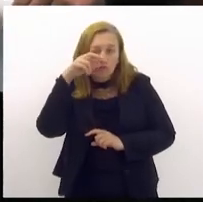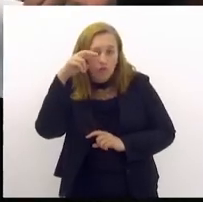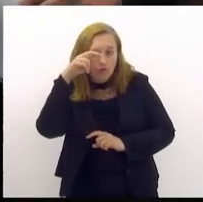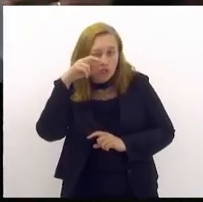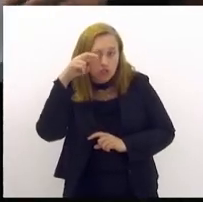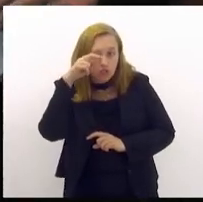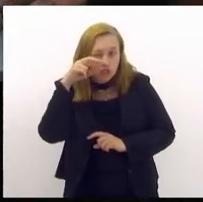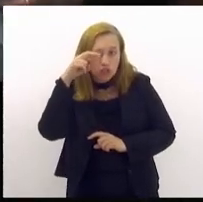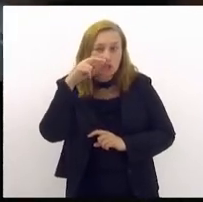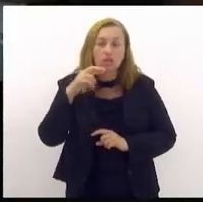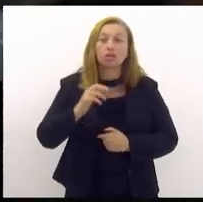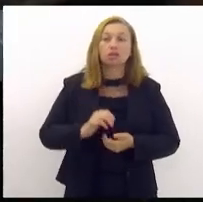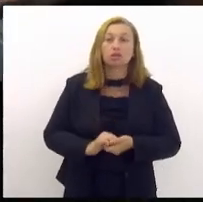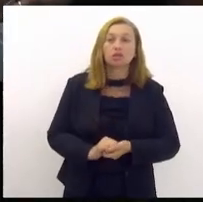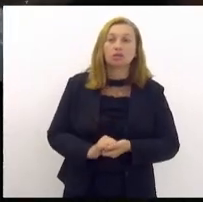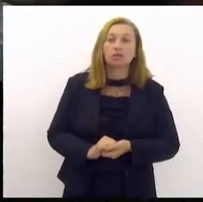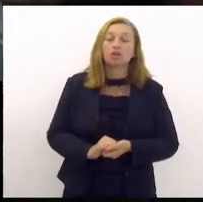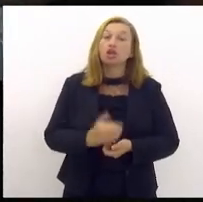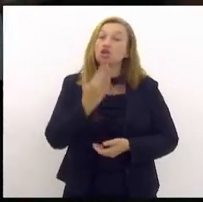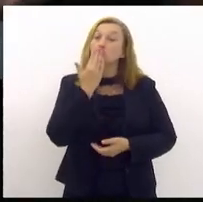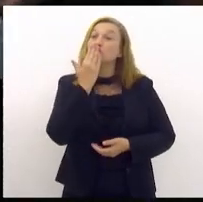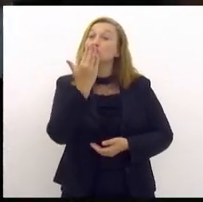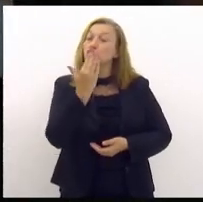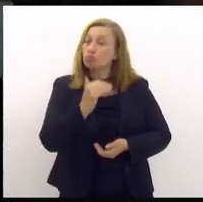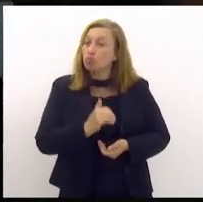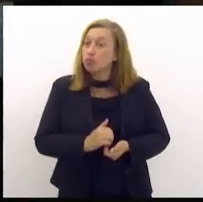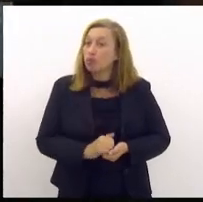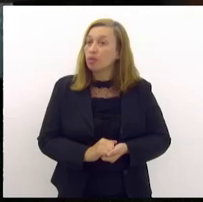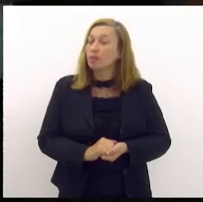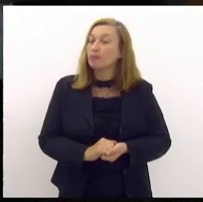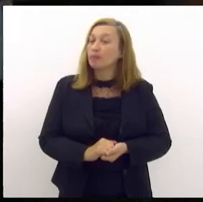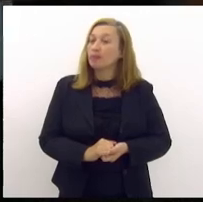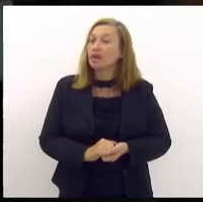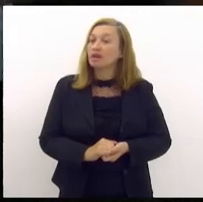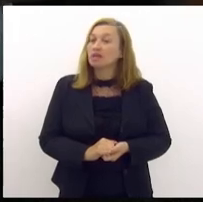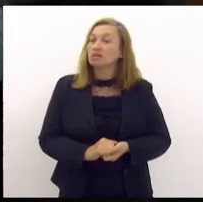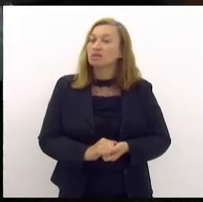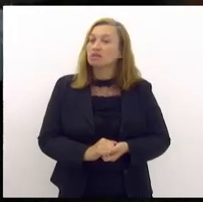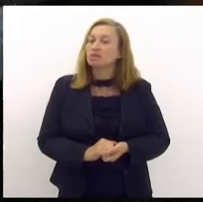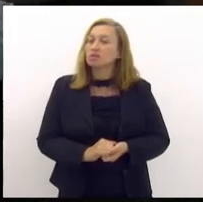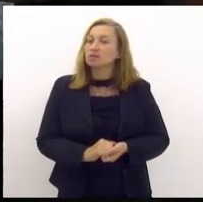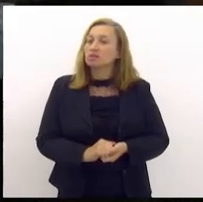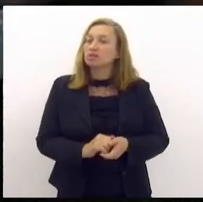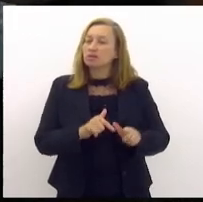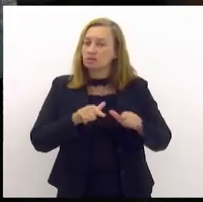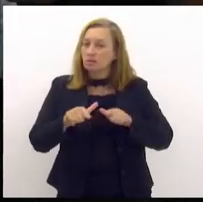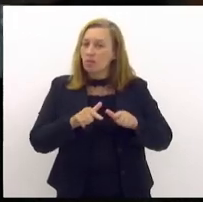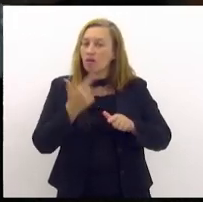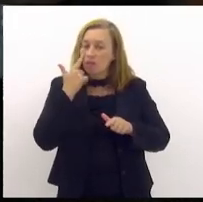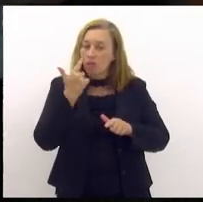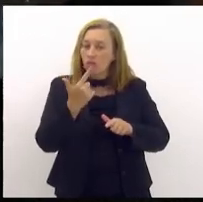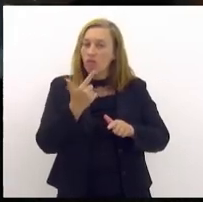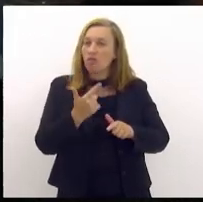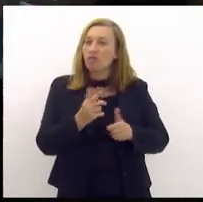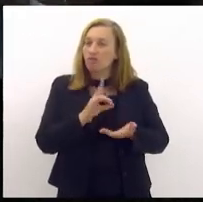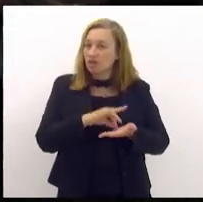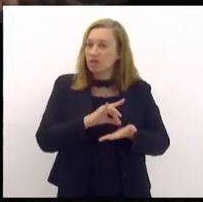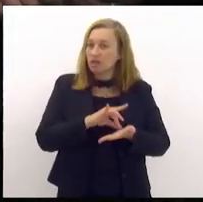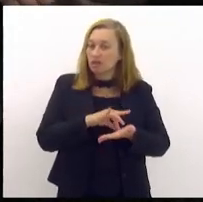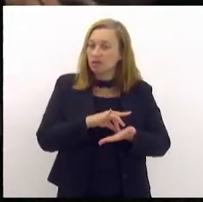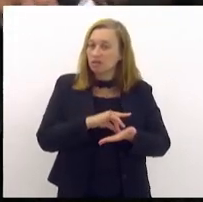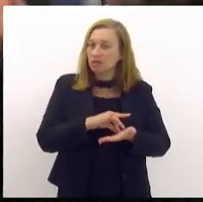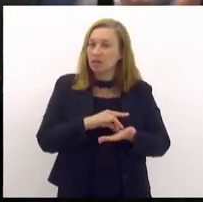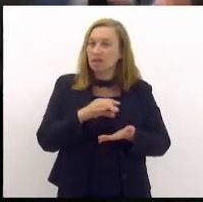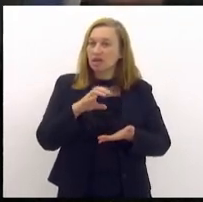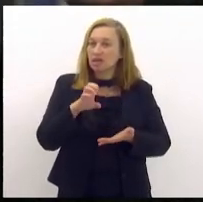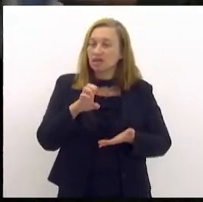investigação sobre esse tipo de excrescência. Aí tem que chamar exatamente, dessa